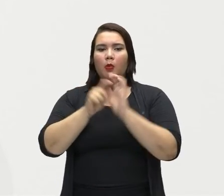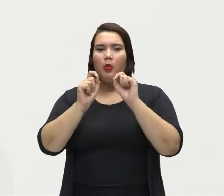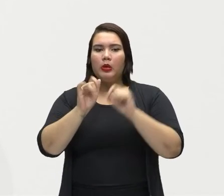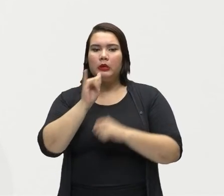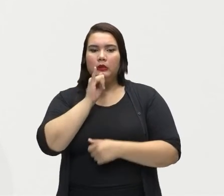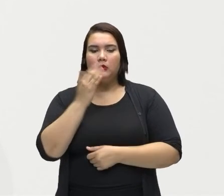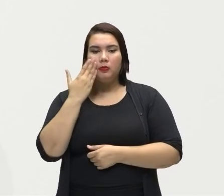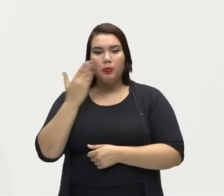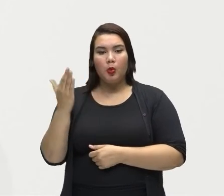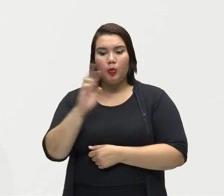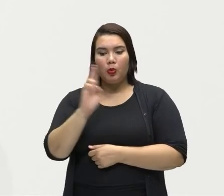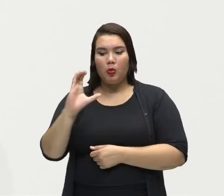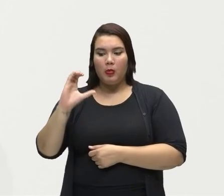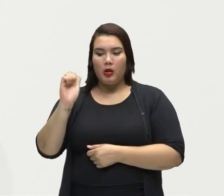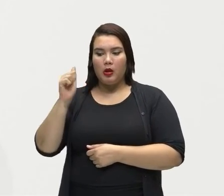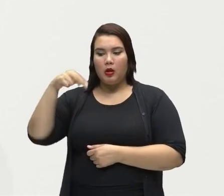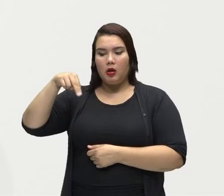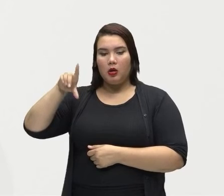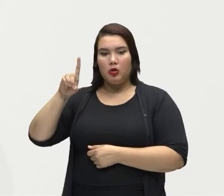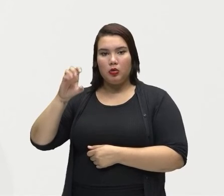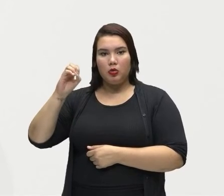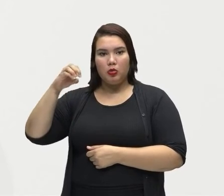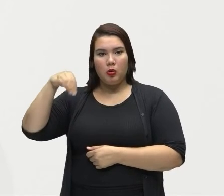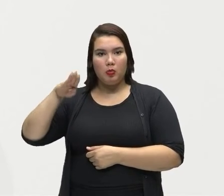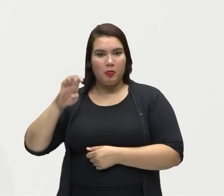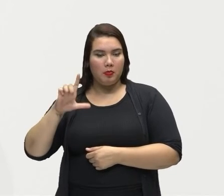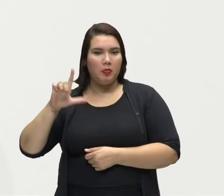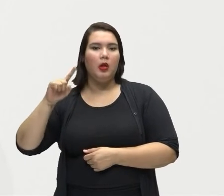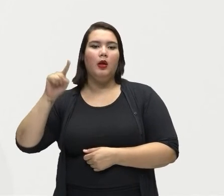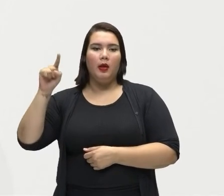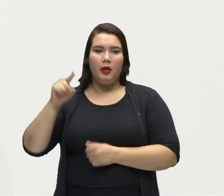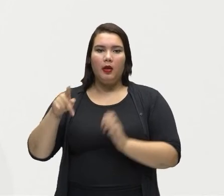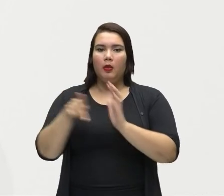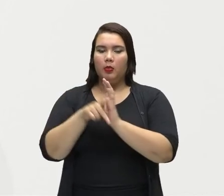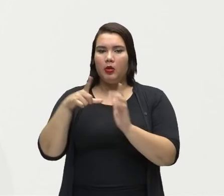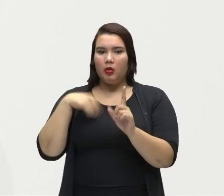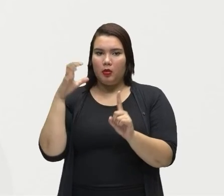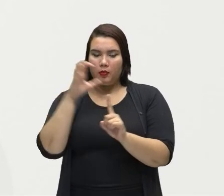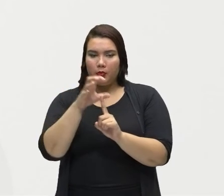exemplo, o candomblé, que vem aí sobre influência